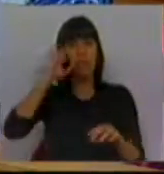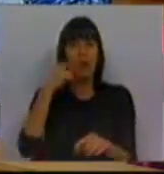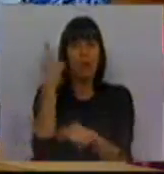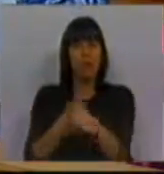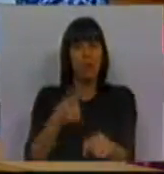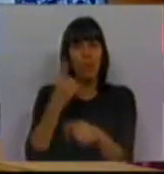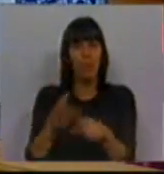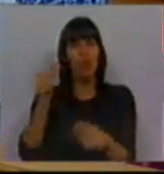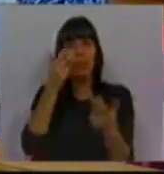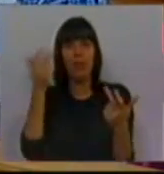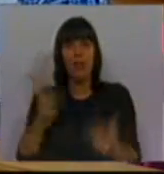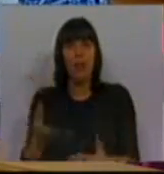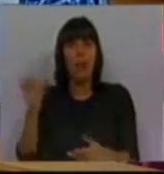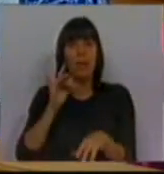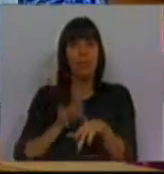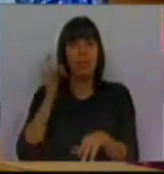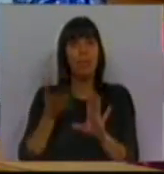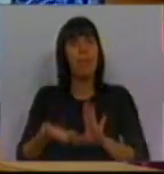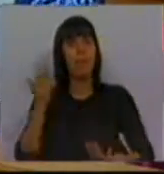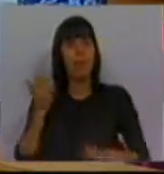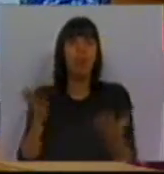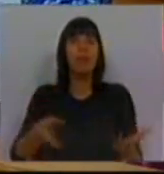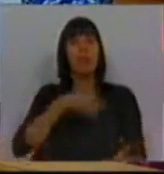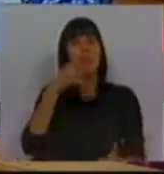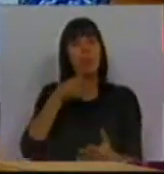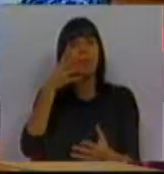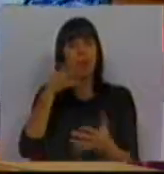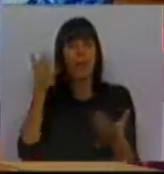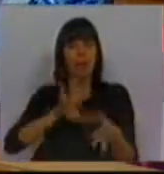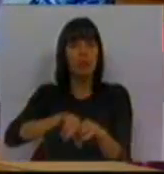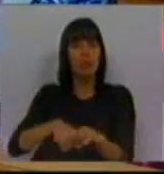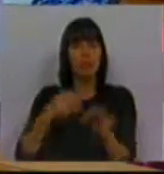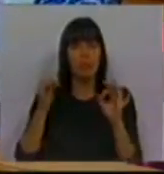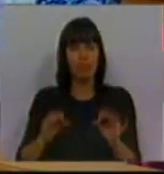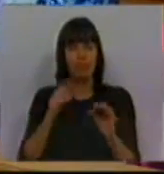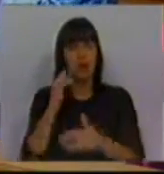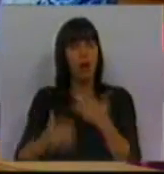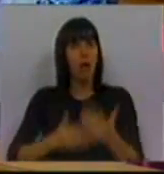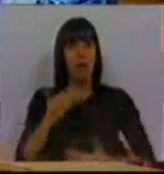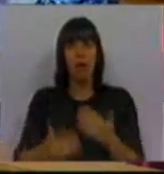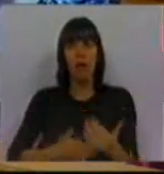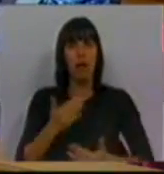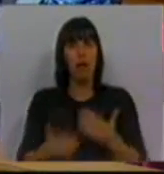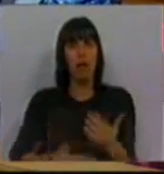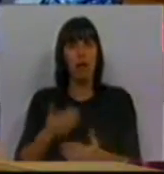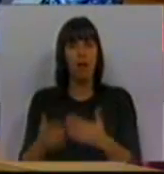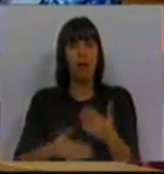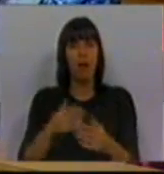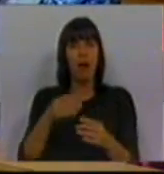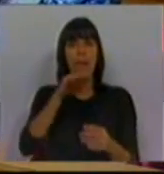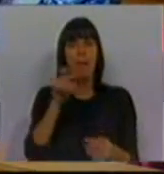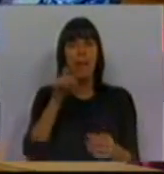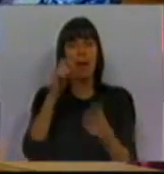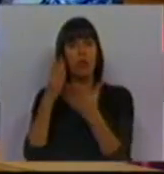os mesmos, os mais frágeis e os mais vulneráveis. Explicam-se pela degradação contínua do parque